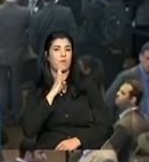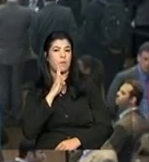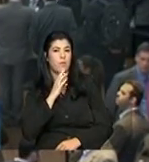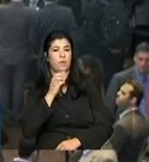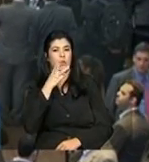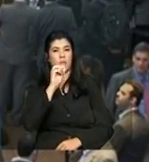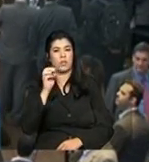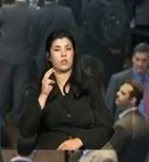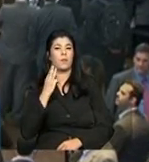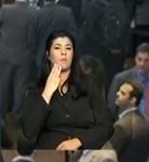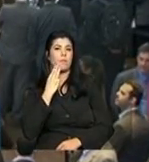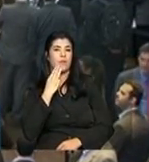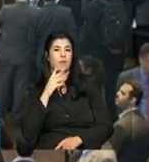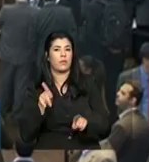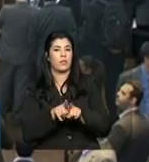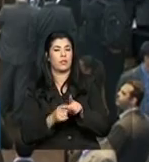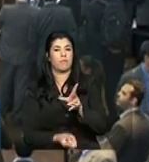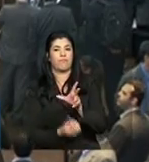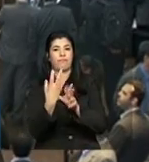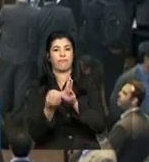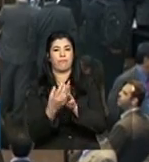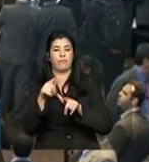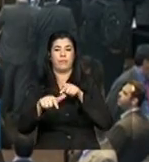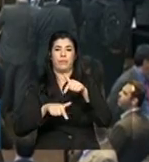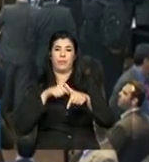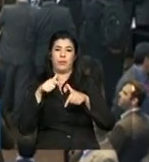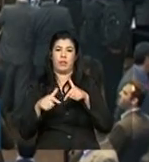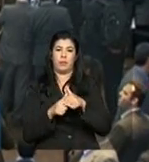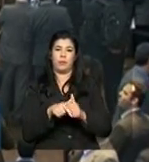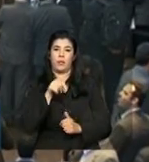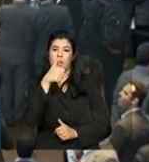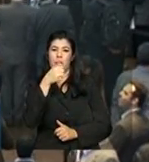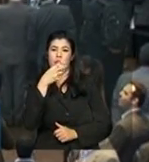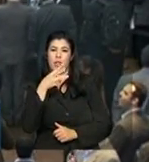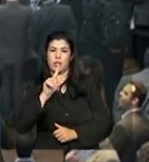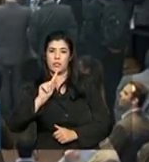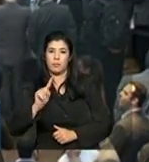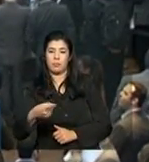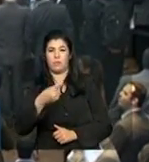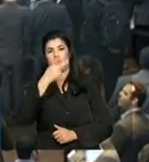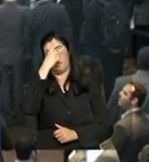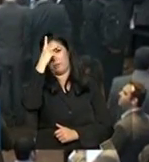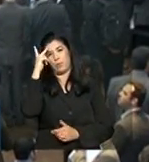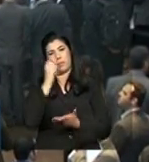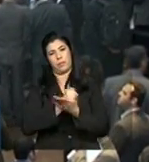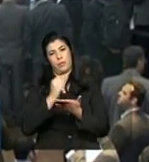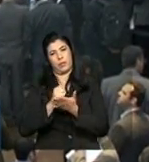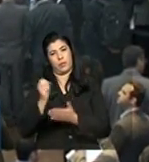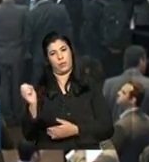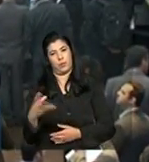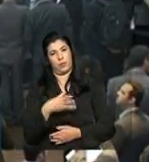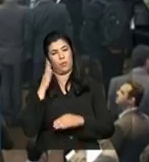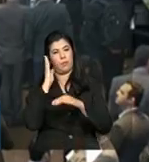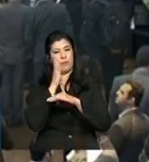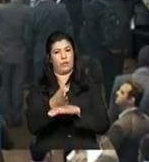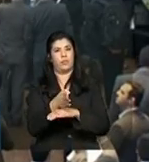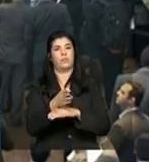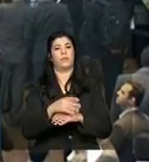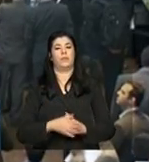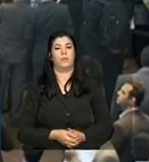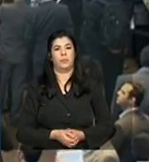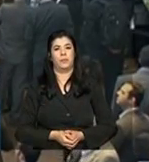de reais e geração de empregos de 13.396 empregos diretos.